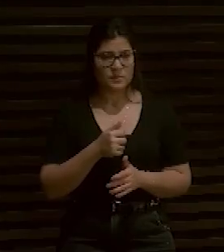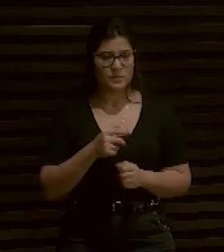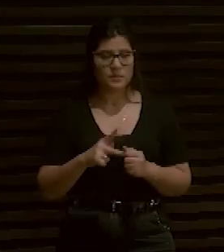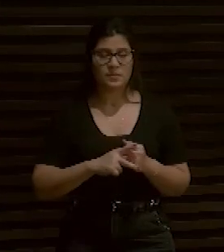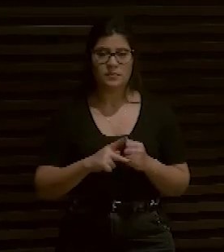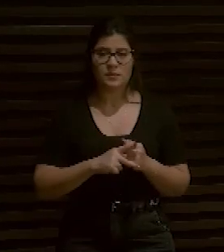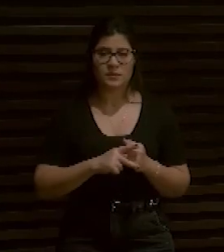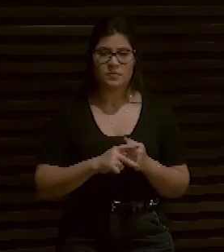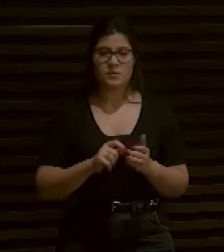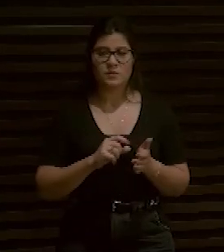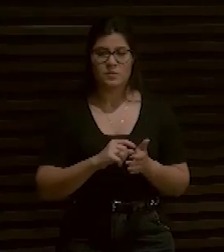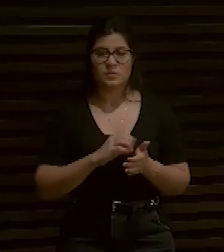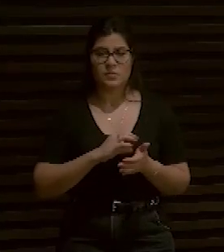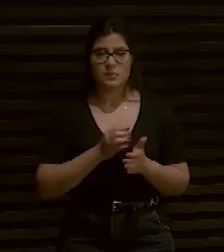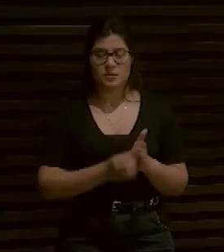9.